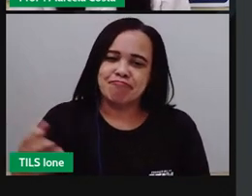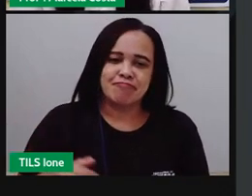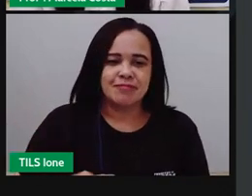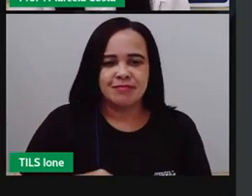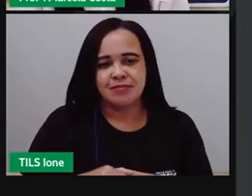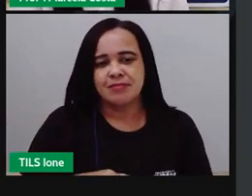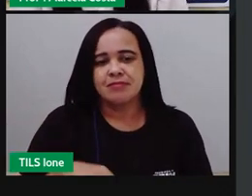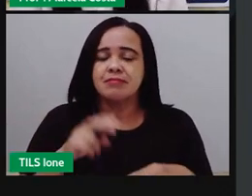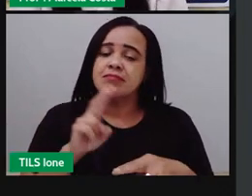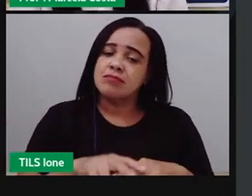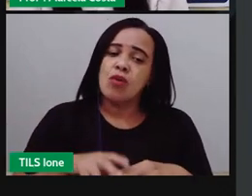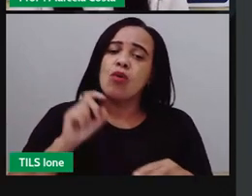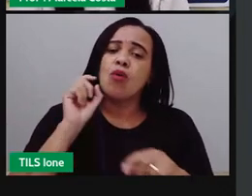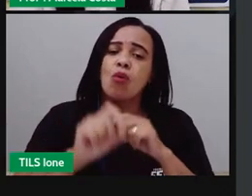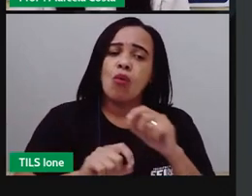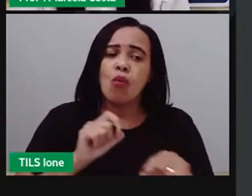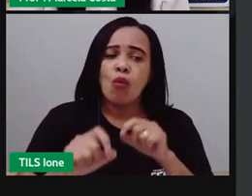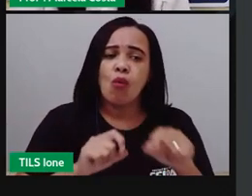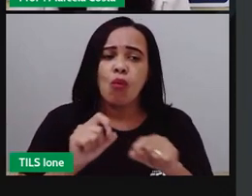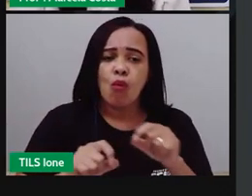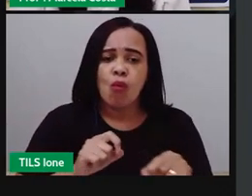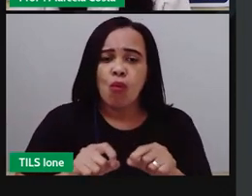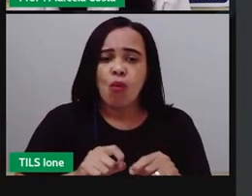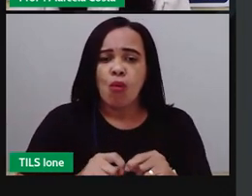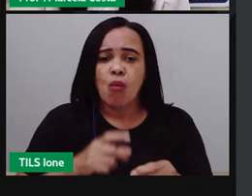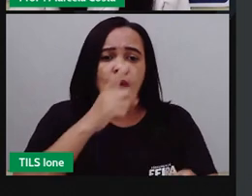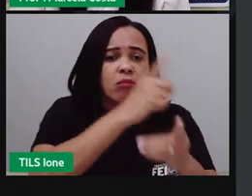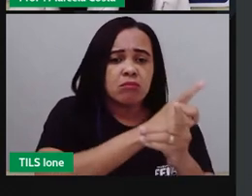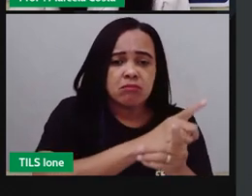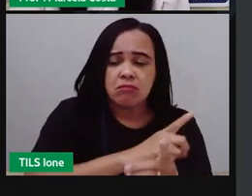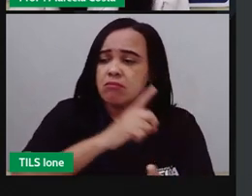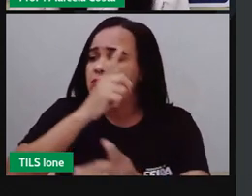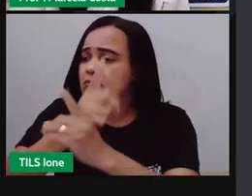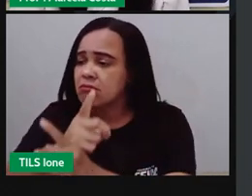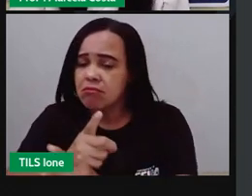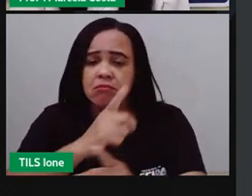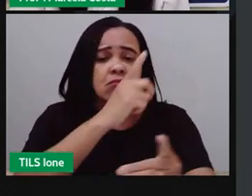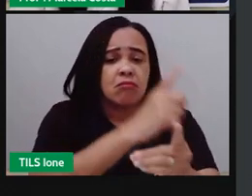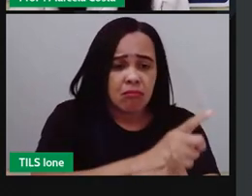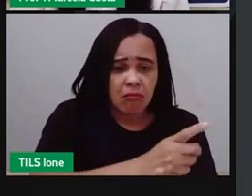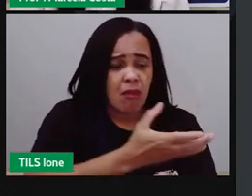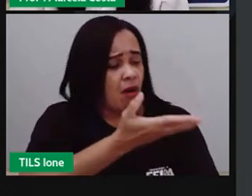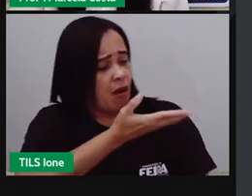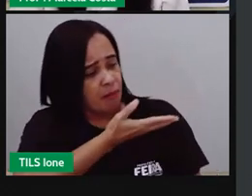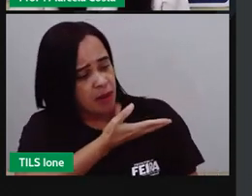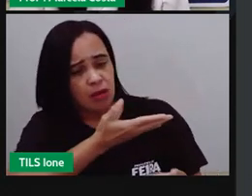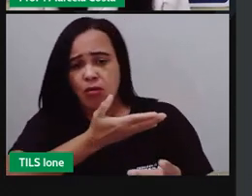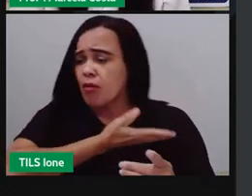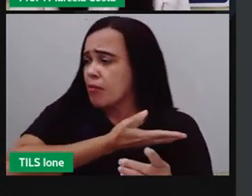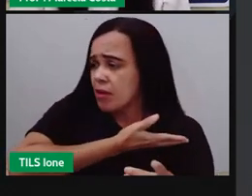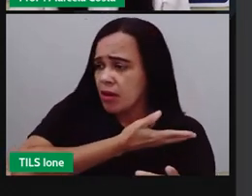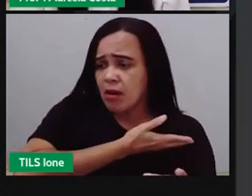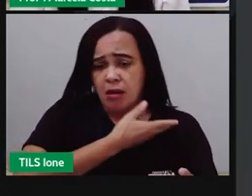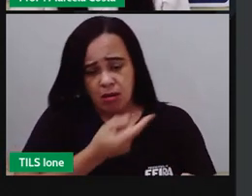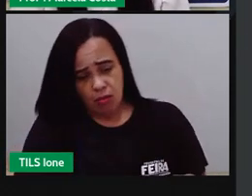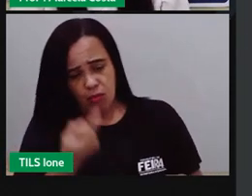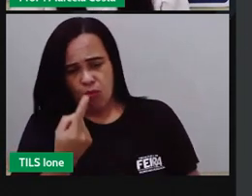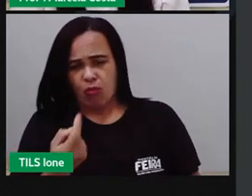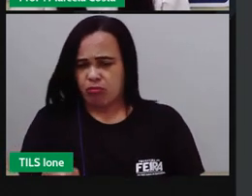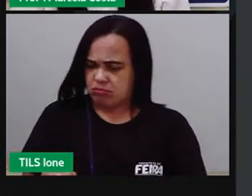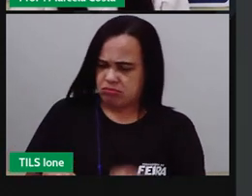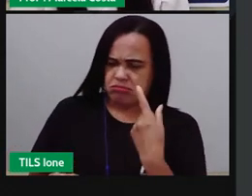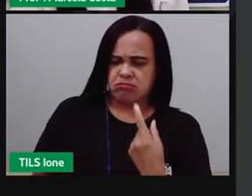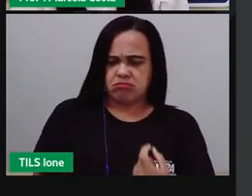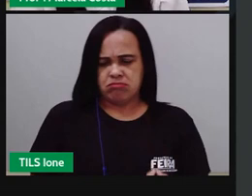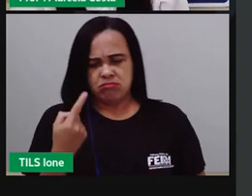Por isso, naquele dia, cada vez que se encontrava com algum dos seus amigos, e que o amigo estranhava a